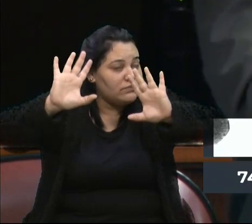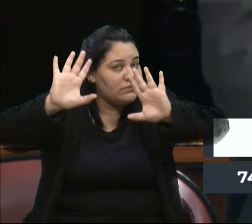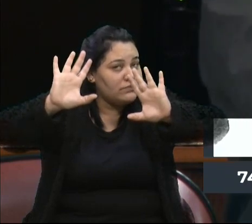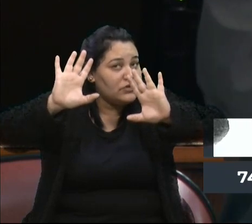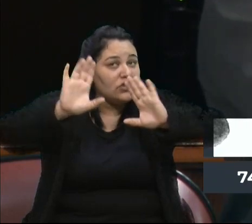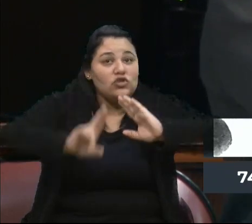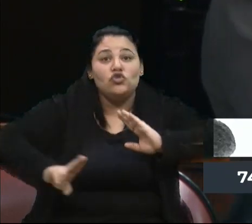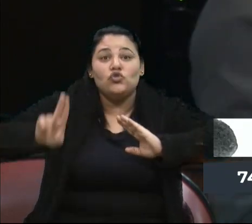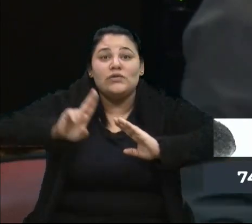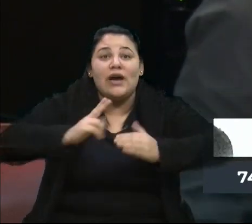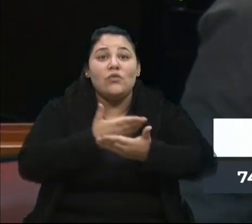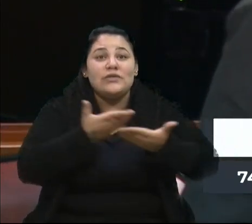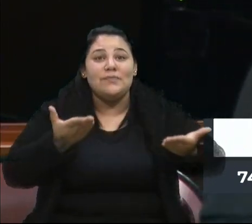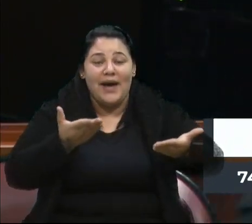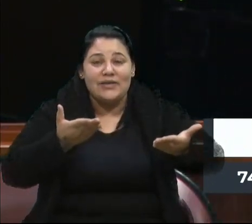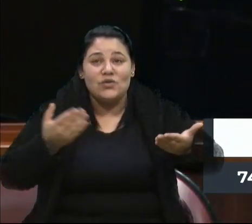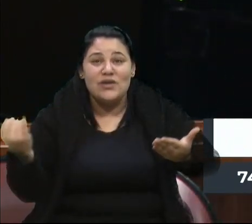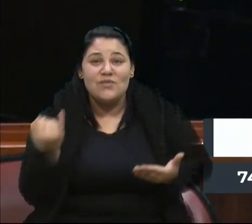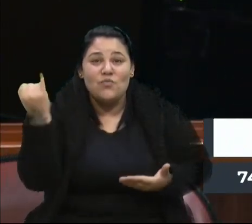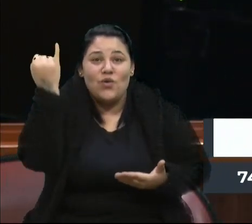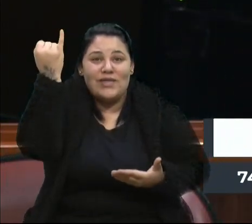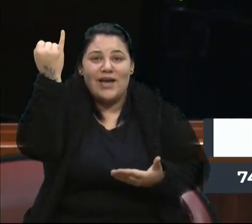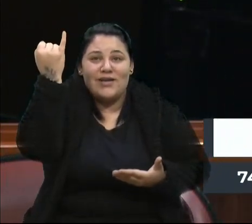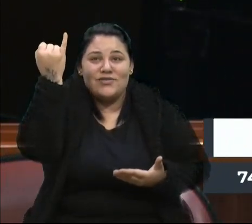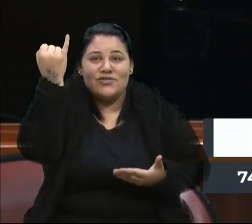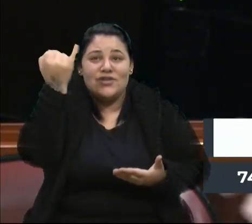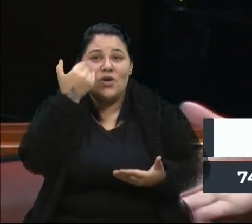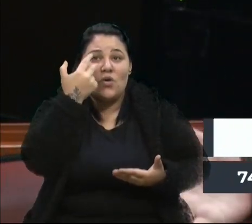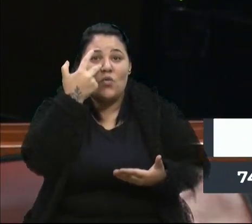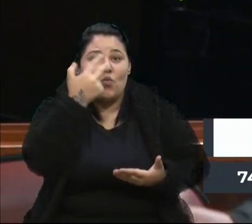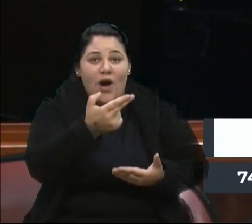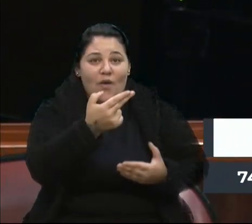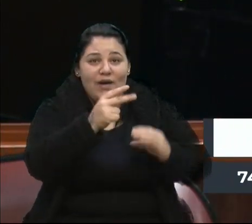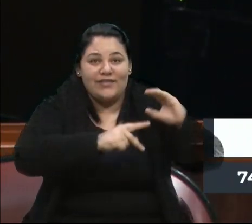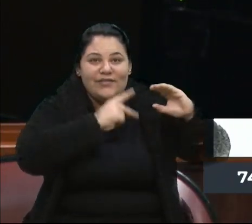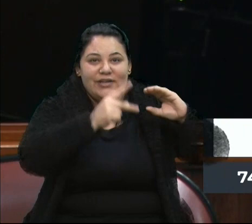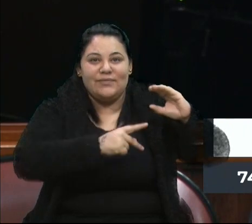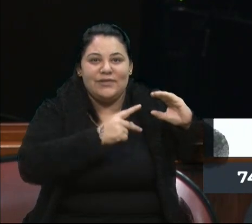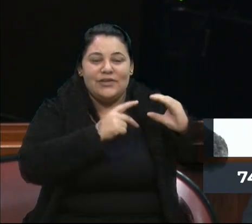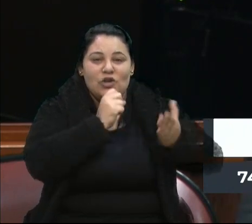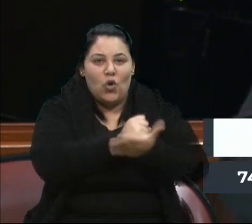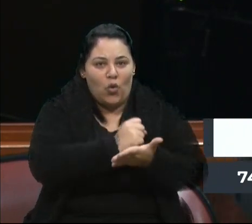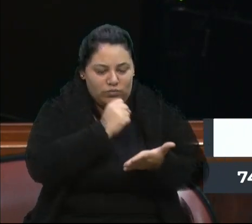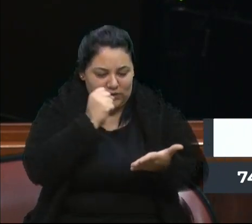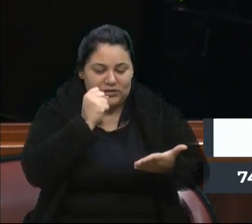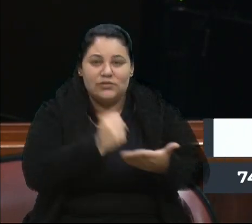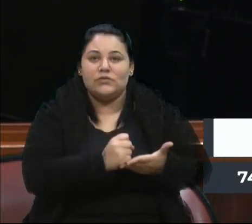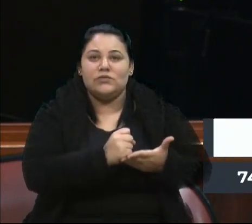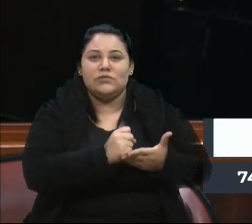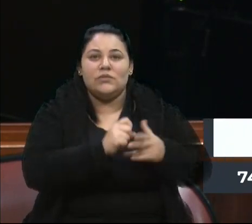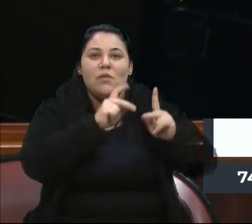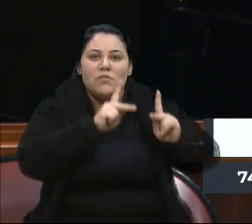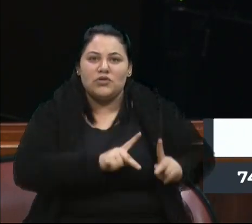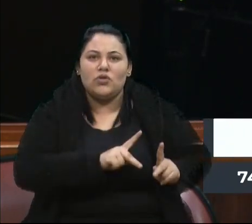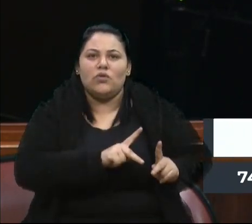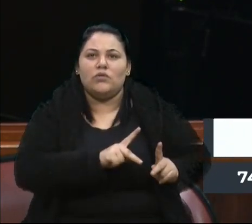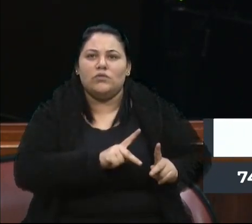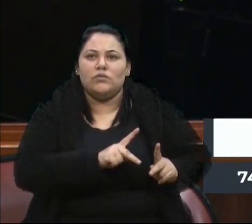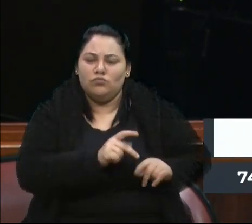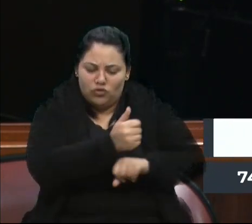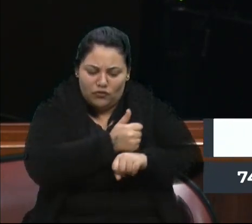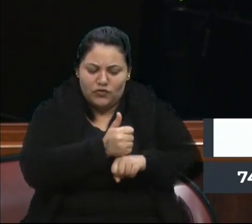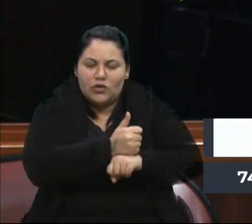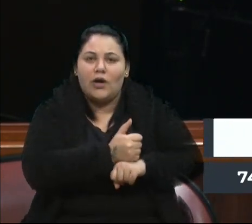de utilizar um espaço de tamanha relevância como da TV Câmara, que contratemos um cargo de